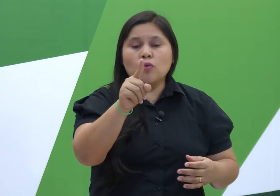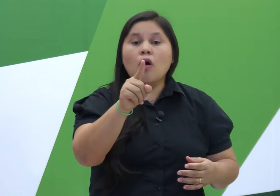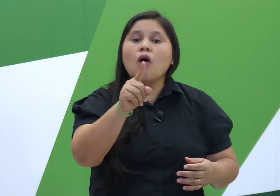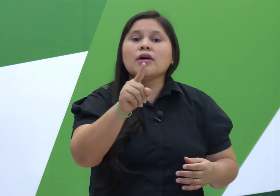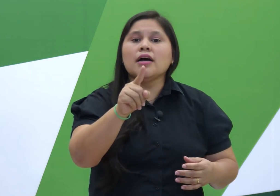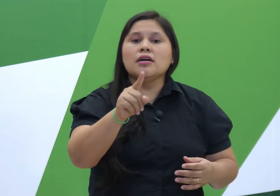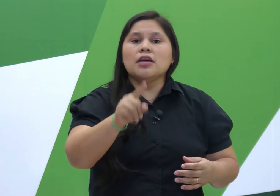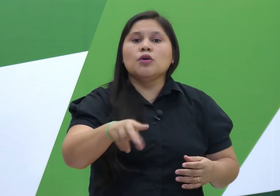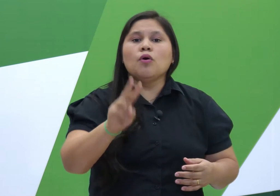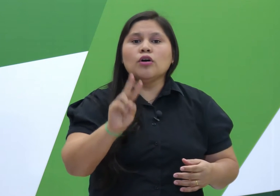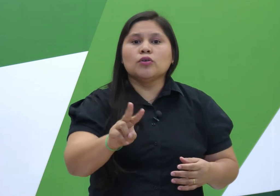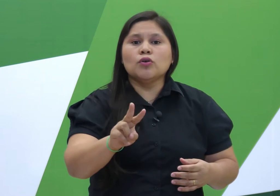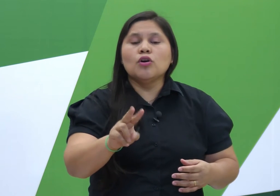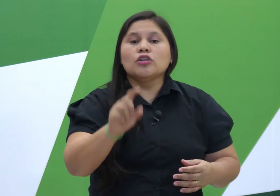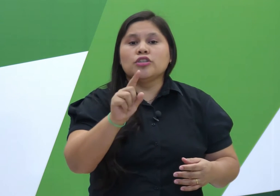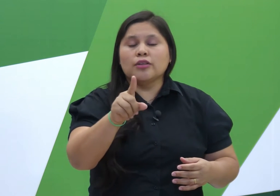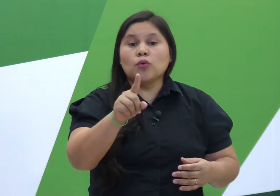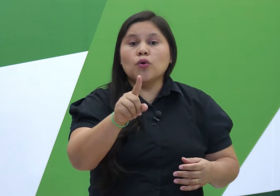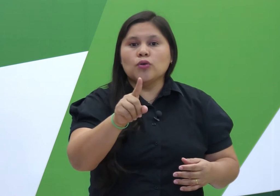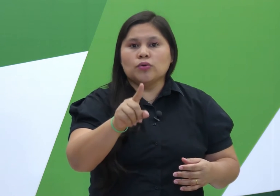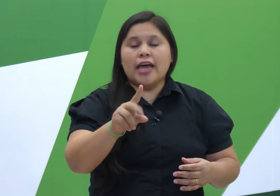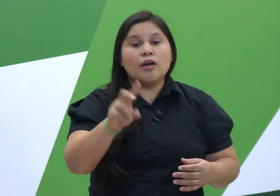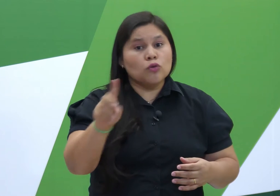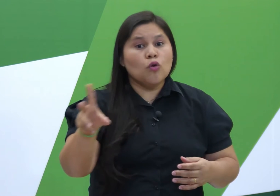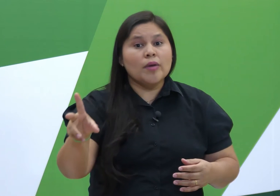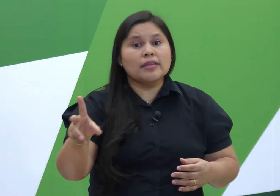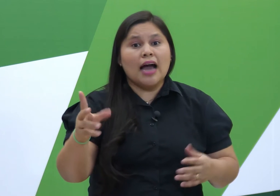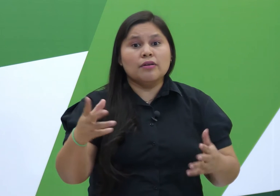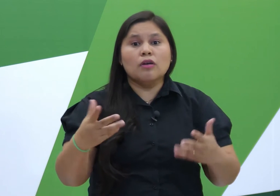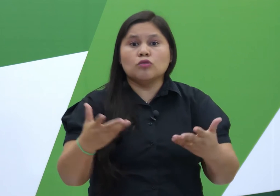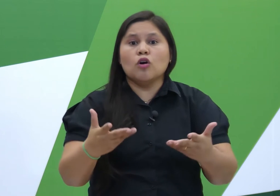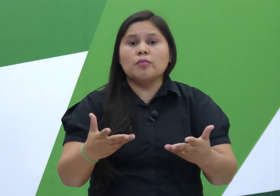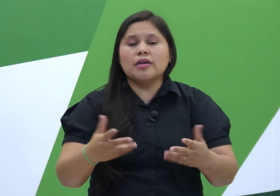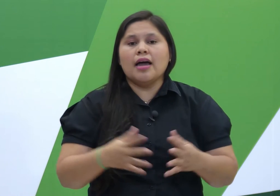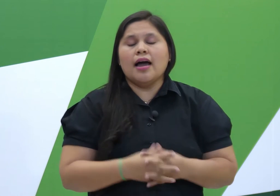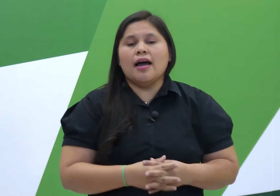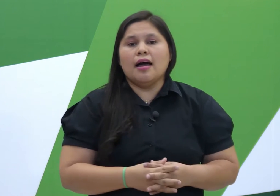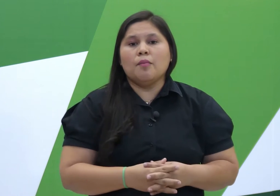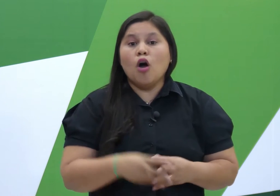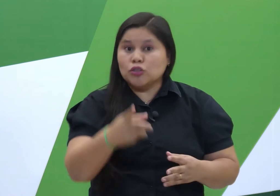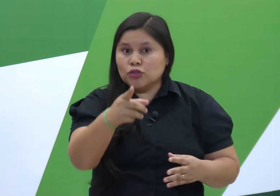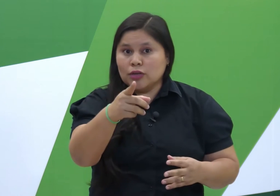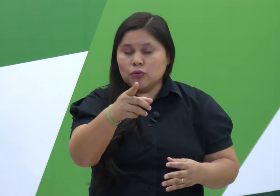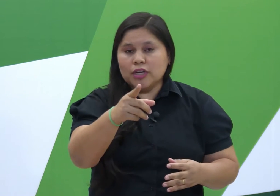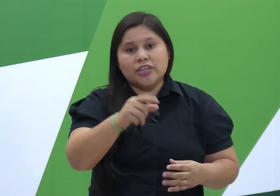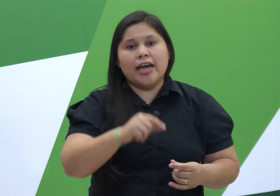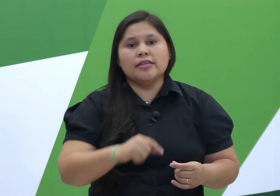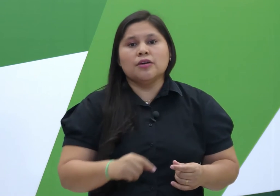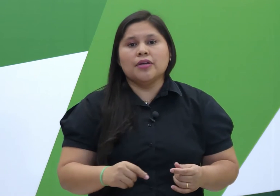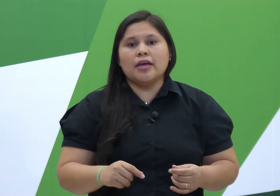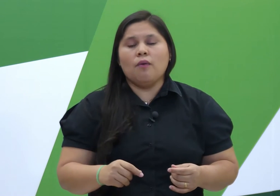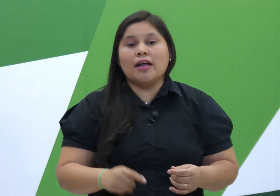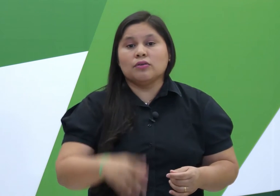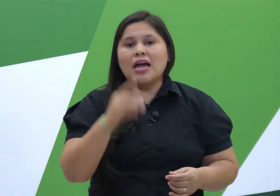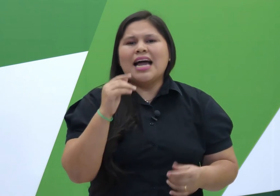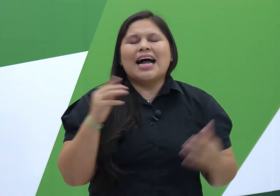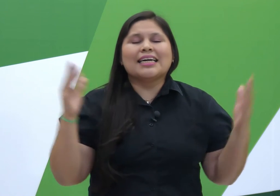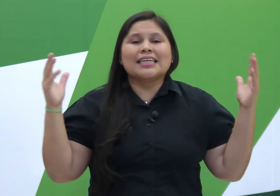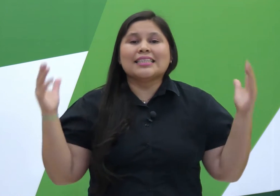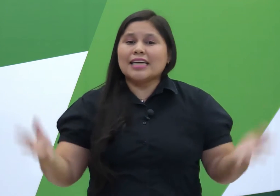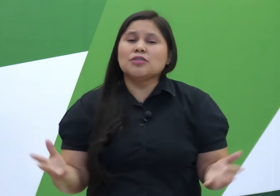filme, um Olga, e o outro Getúlio, né, que é um documentário, então, sobre a morte do Getúlio, que já é em 54,